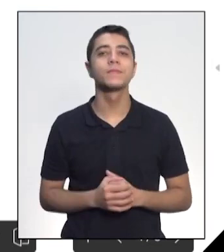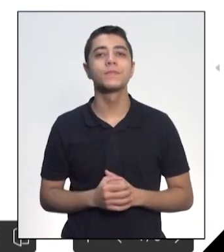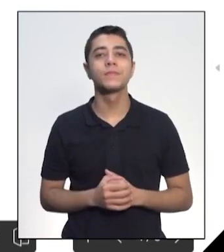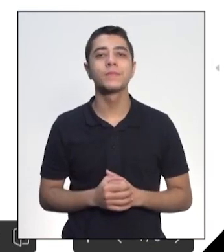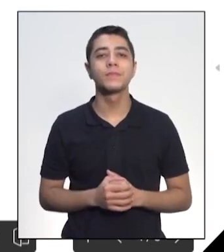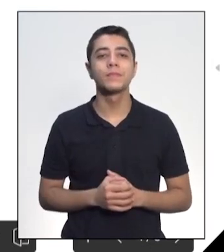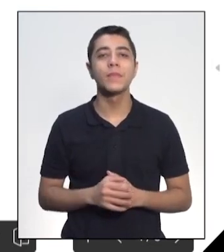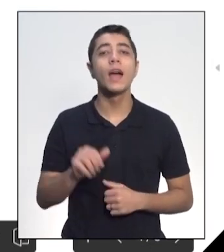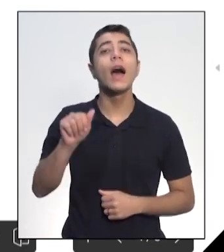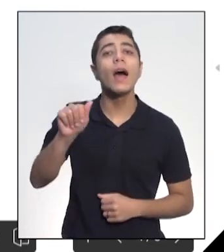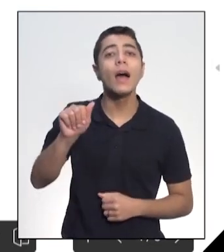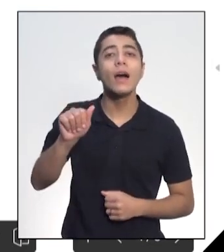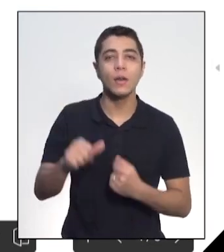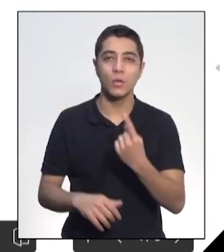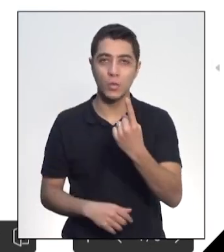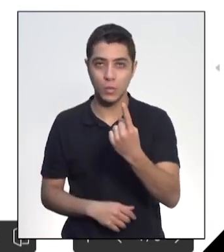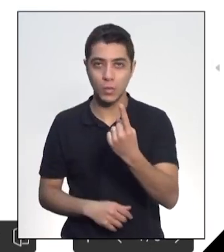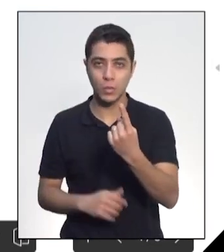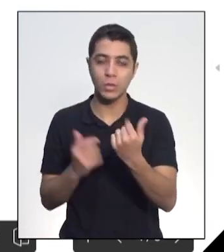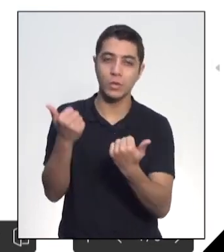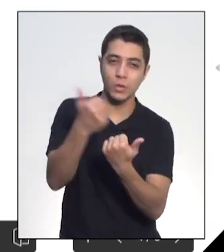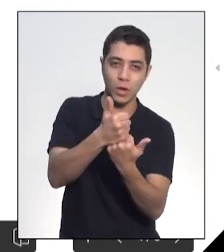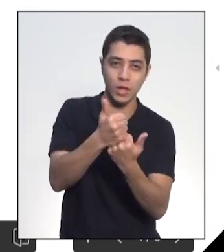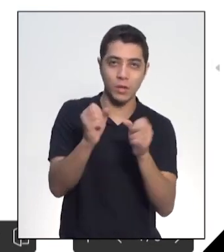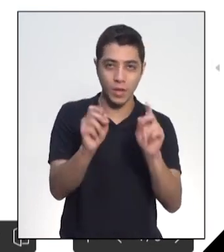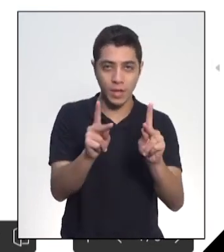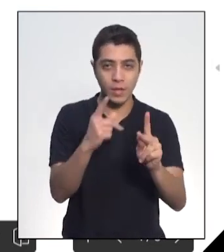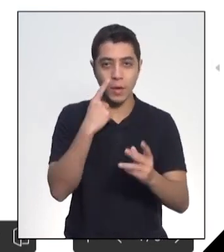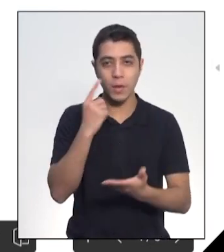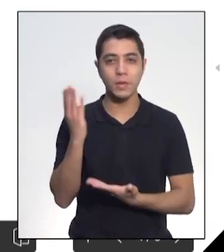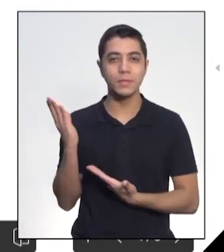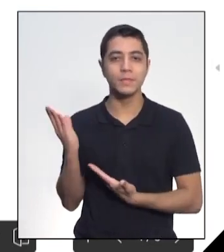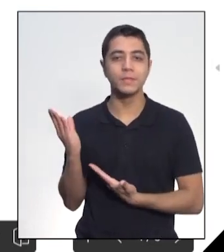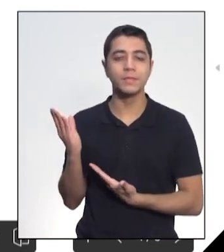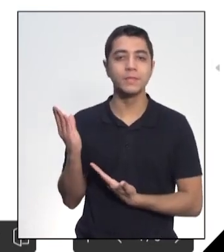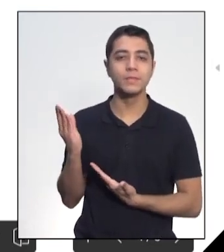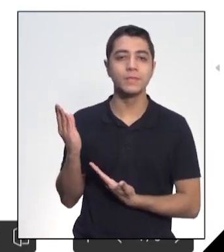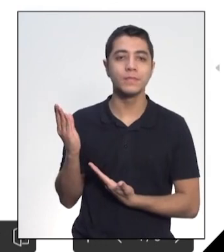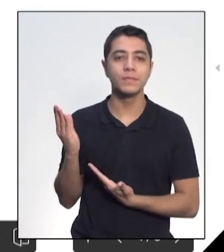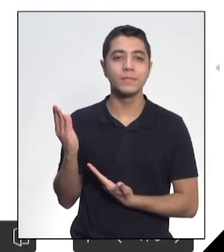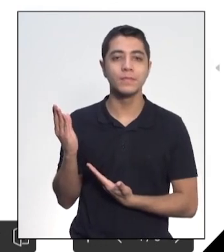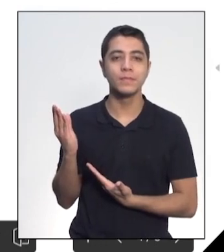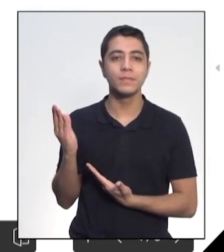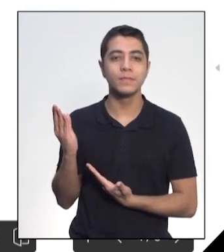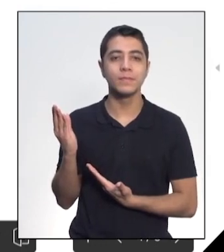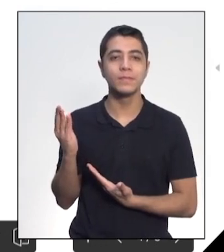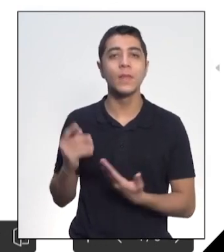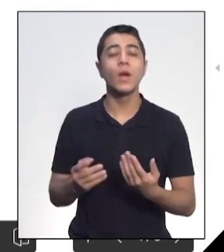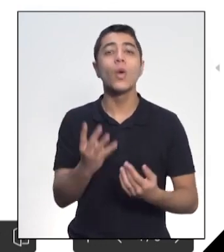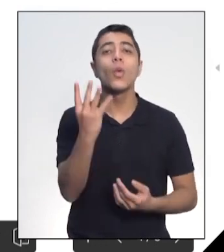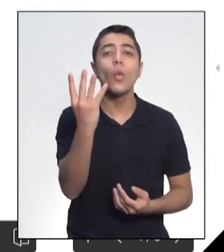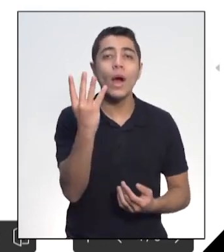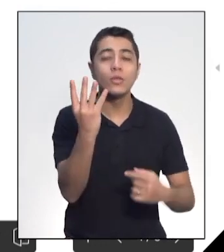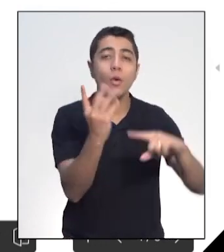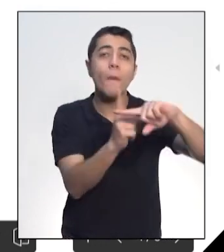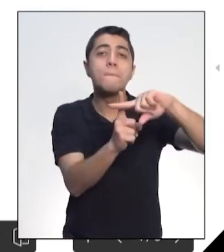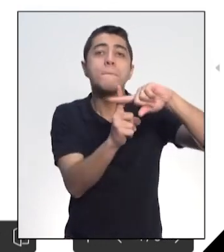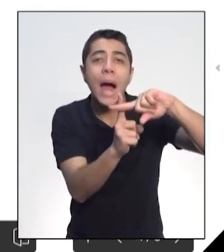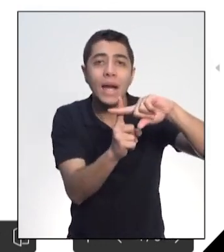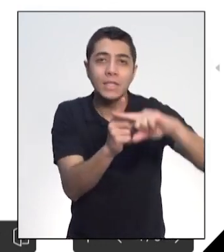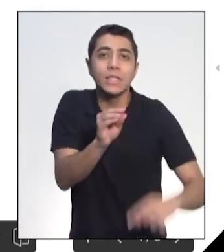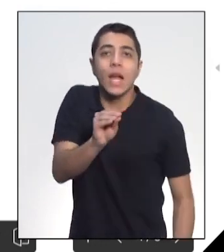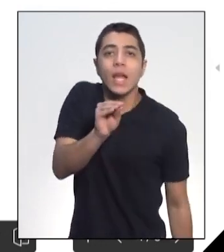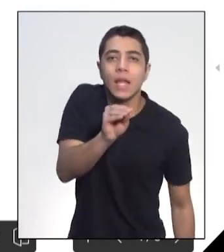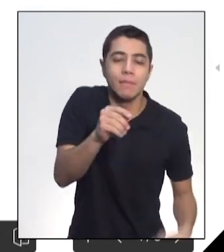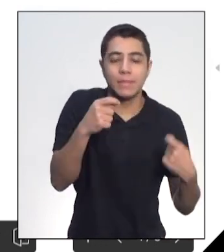a gente tem mais 4, nem precisava por esse mais bobo aí, tá bom? Raiz quadrada de 36. Olha, que número vezes ele mesmo